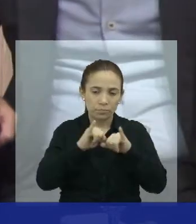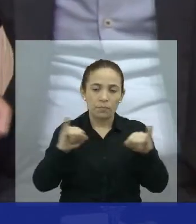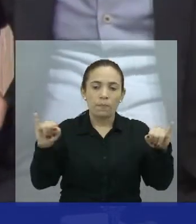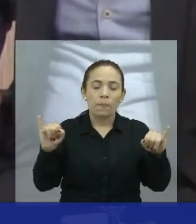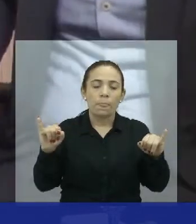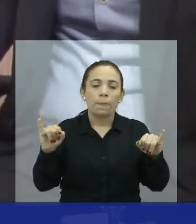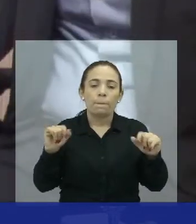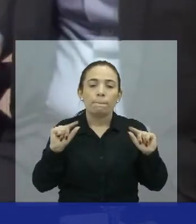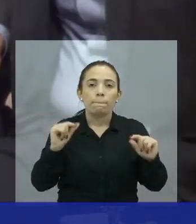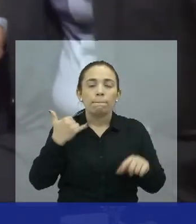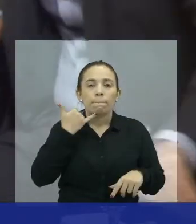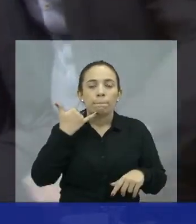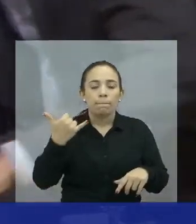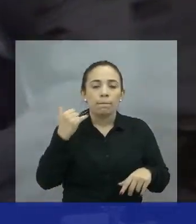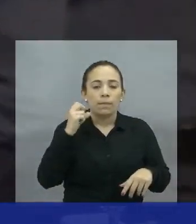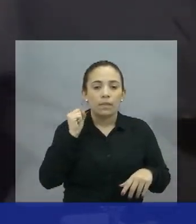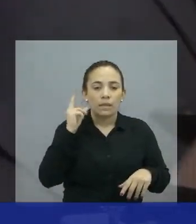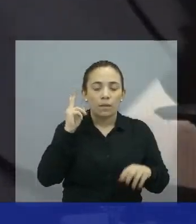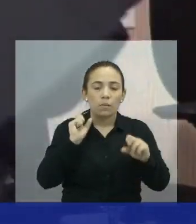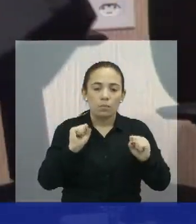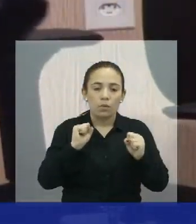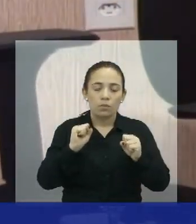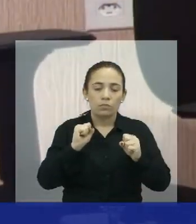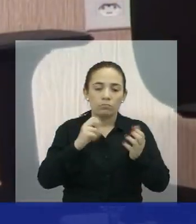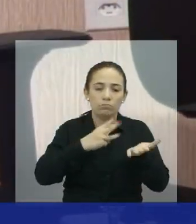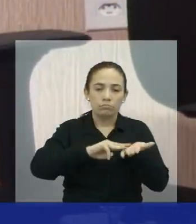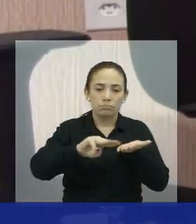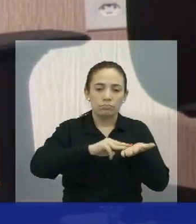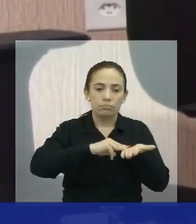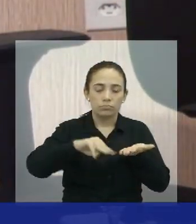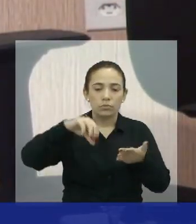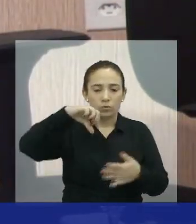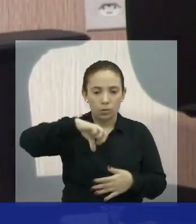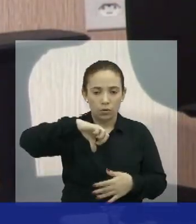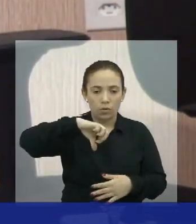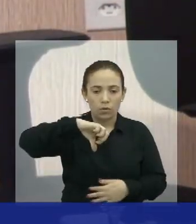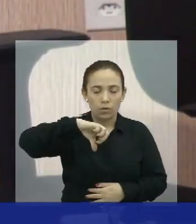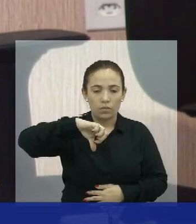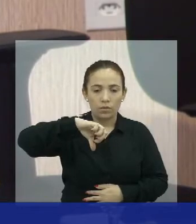e senhoras o telefone celular para comunicação. É o